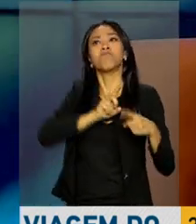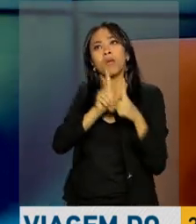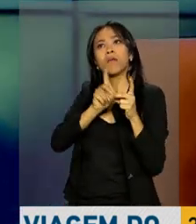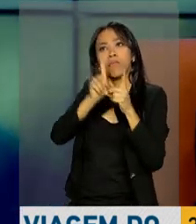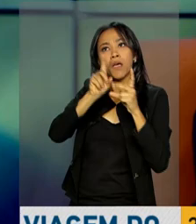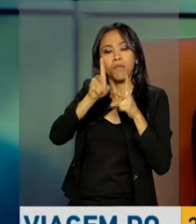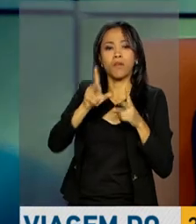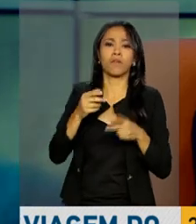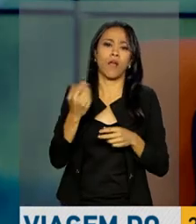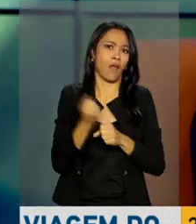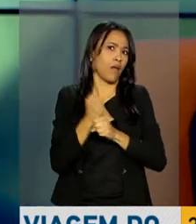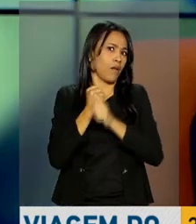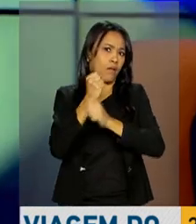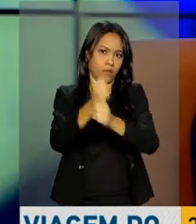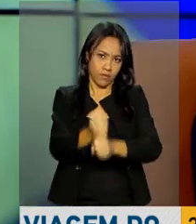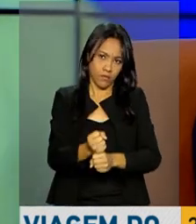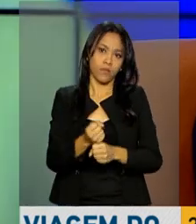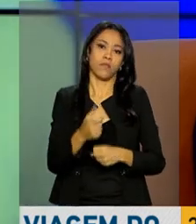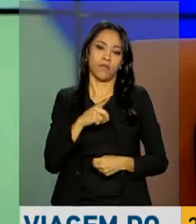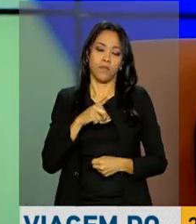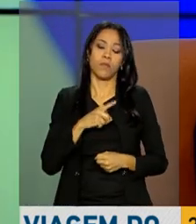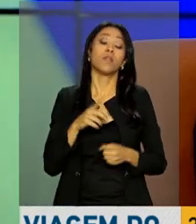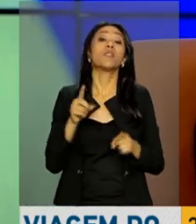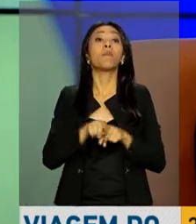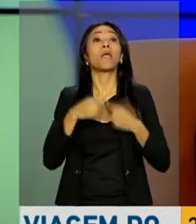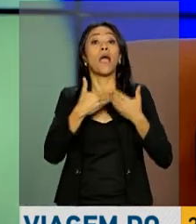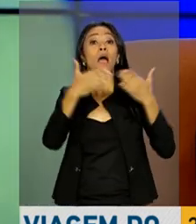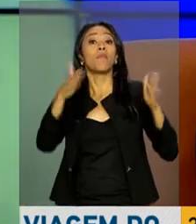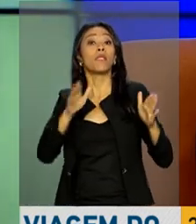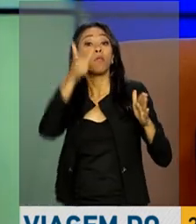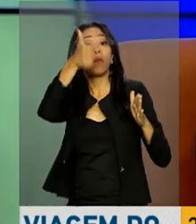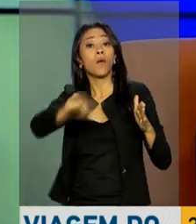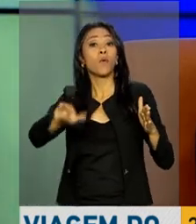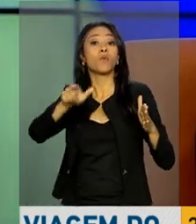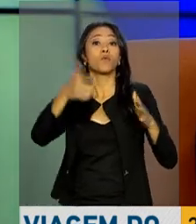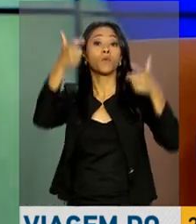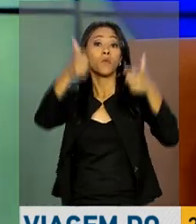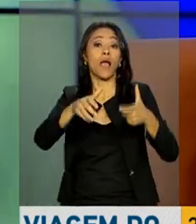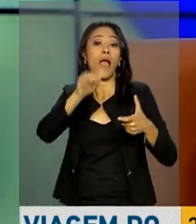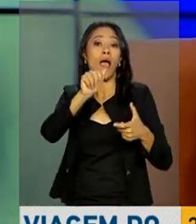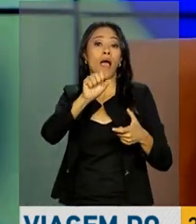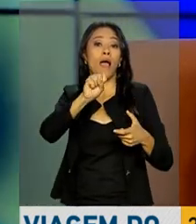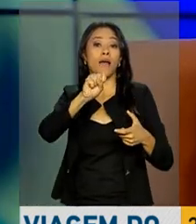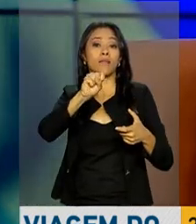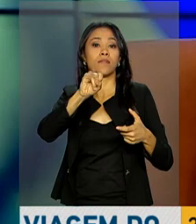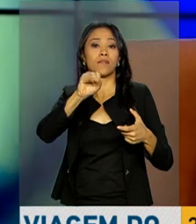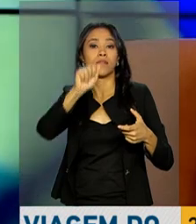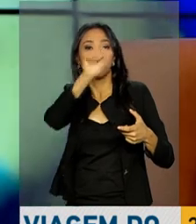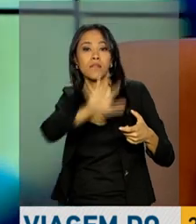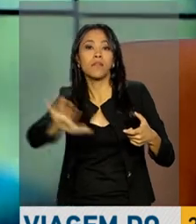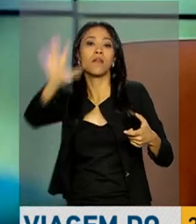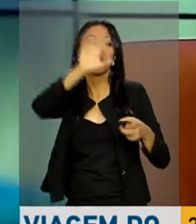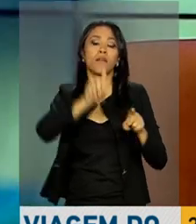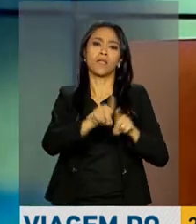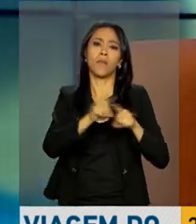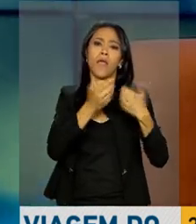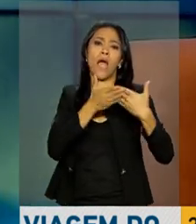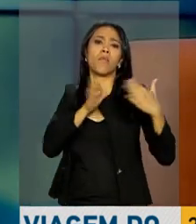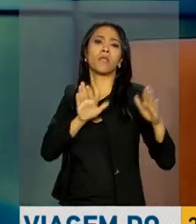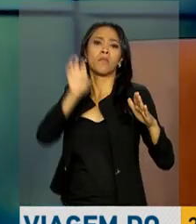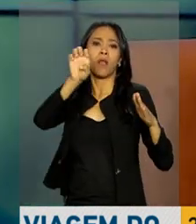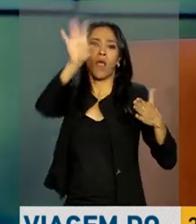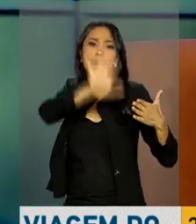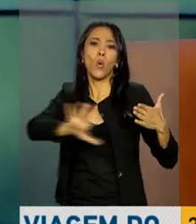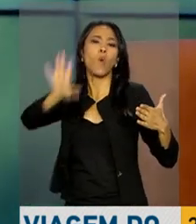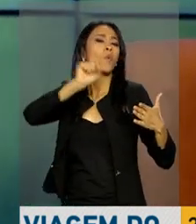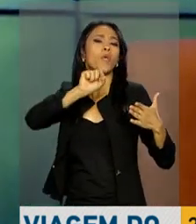tempo, não é? Mas estamos também nos abrindo para a Ásia e para a Europa. Por exemplo, eu espero que neste semestre nós consigamos